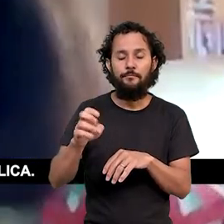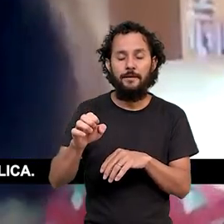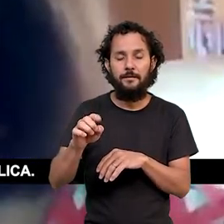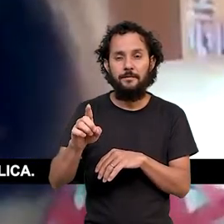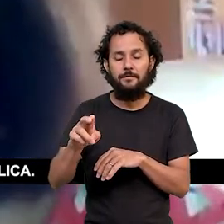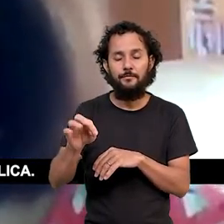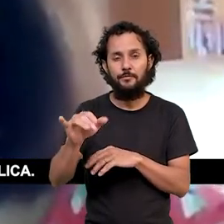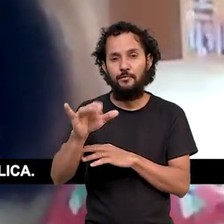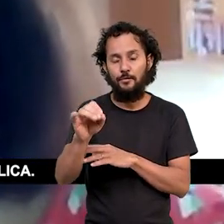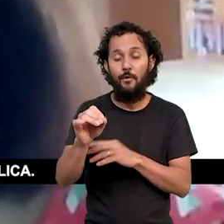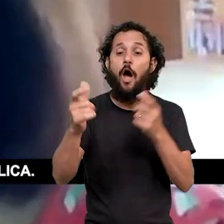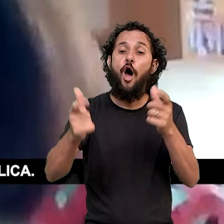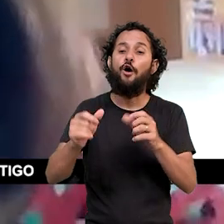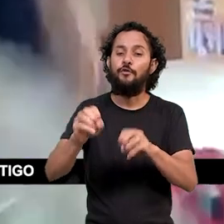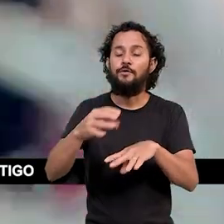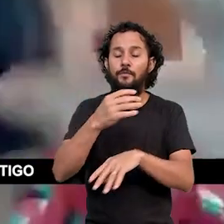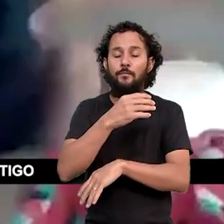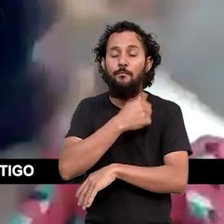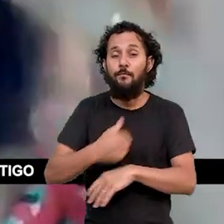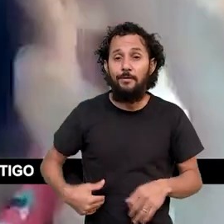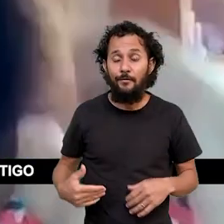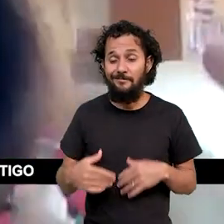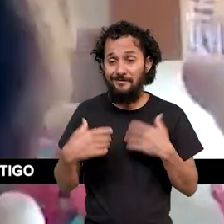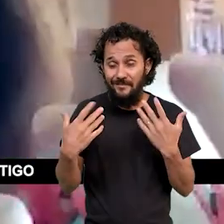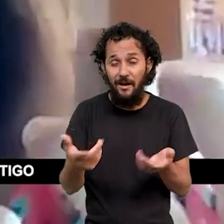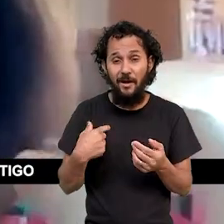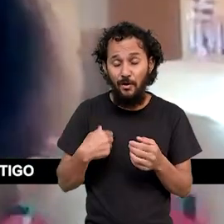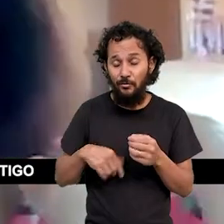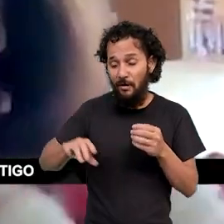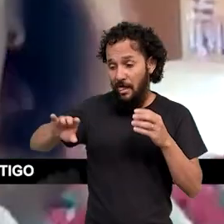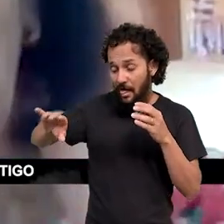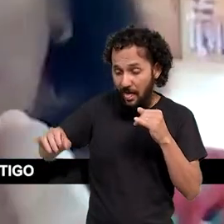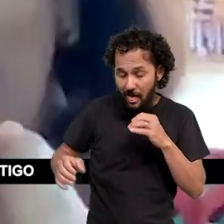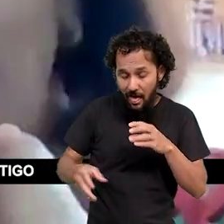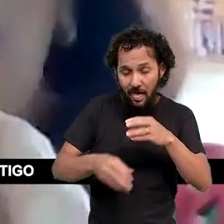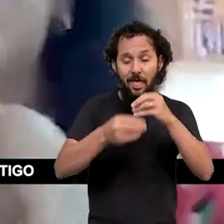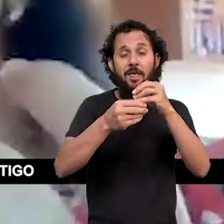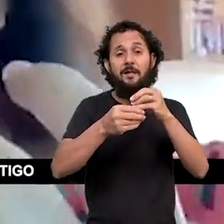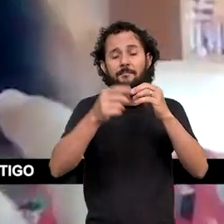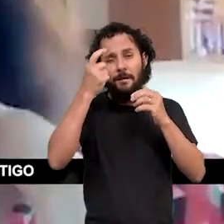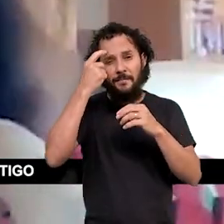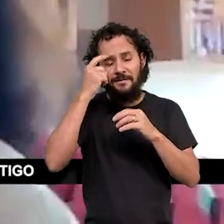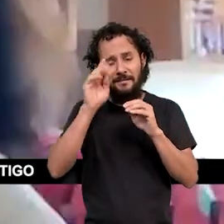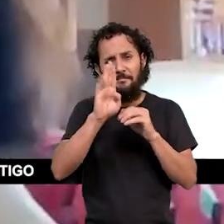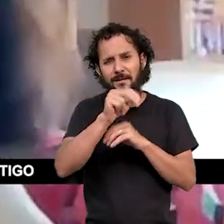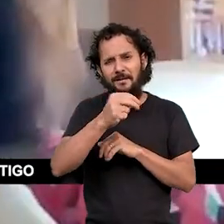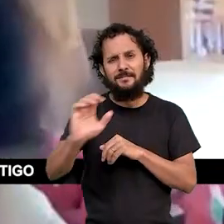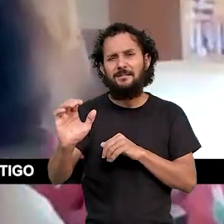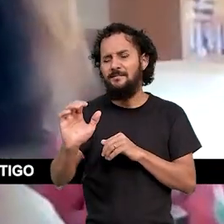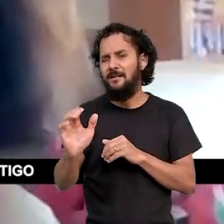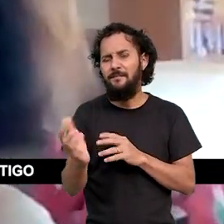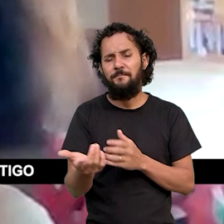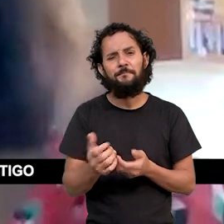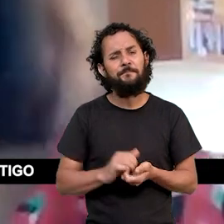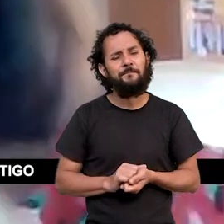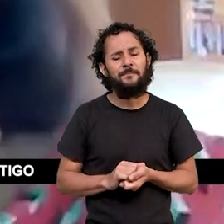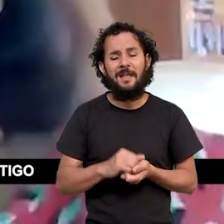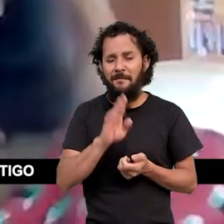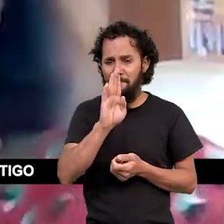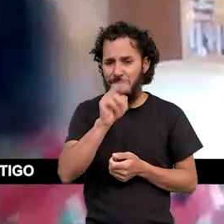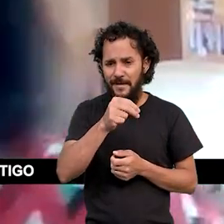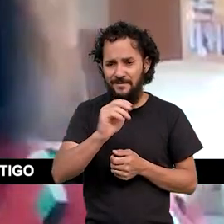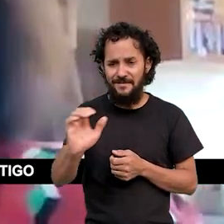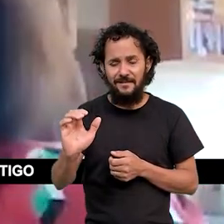na rede pública. Então, eu estou fazendo esse gancho para pensar na BNCC.